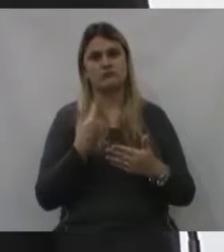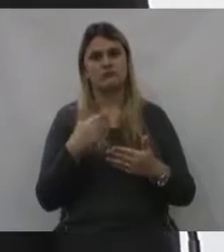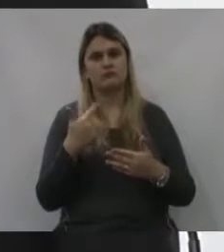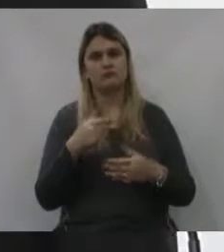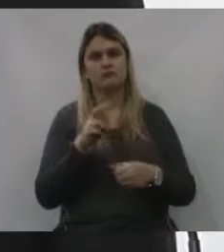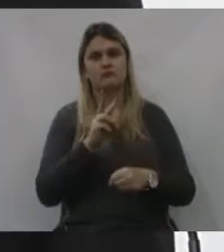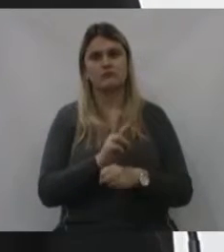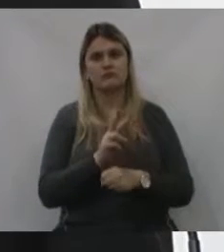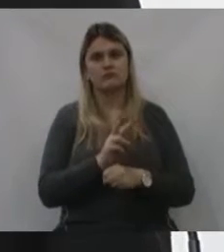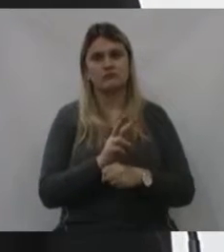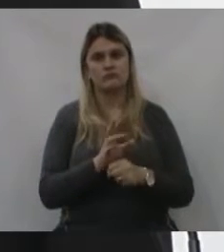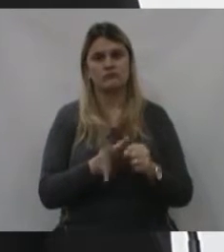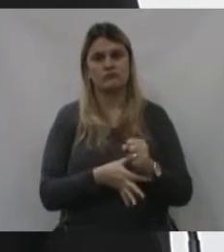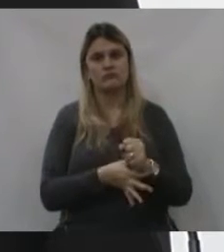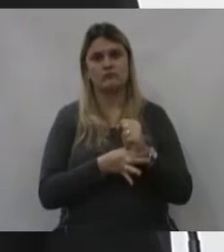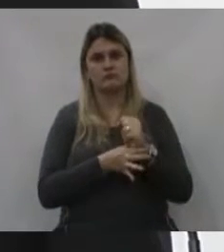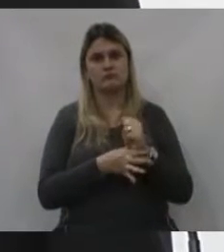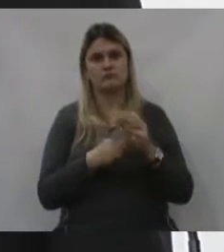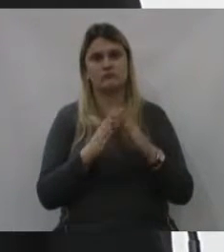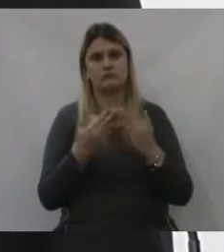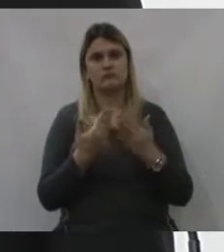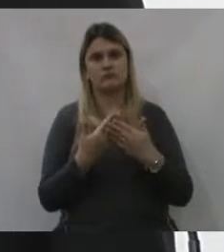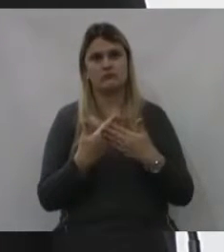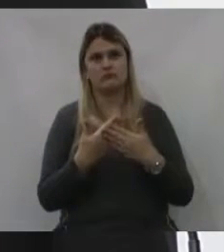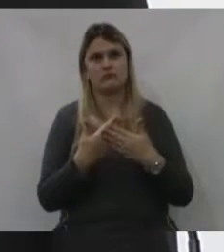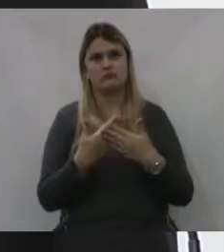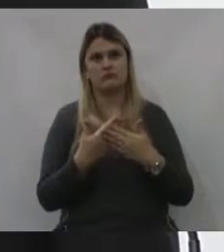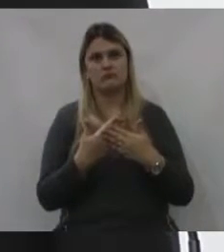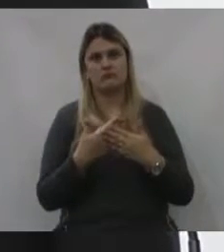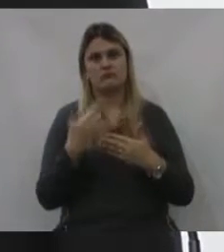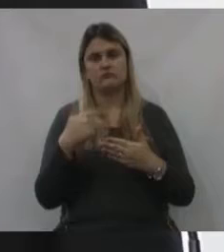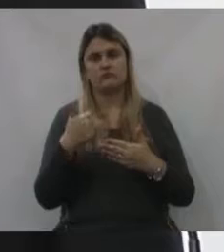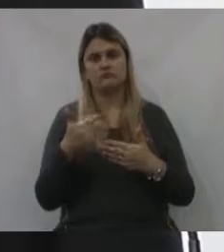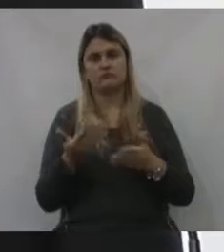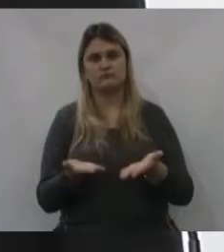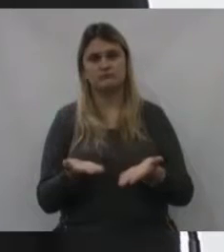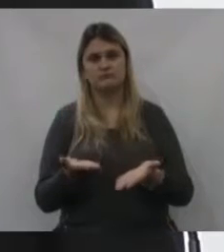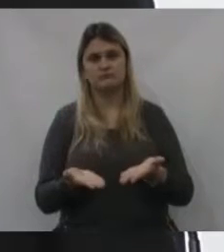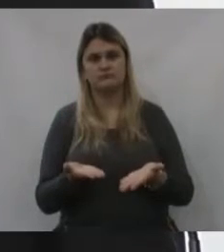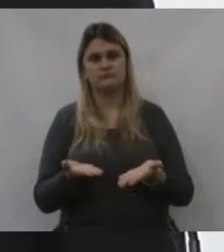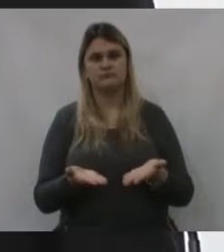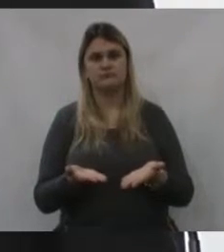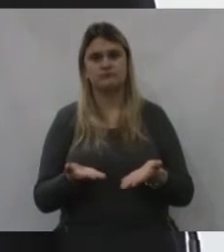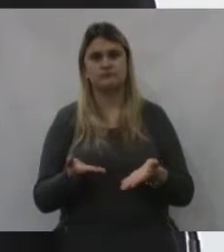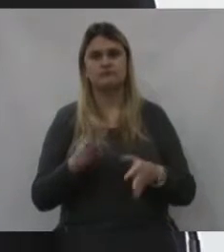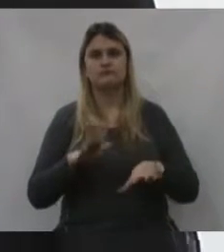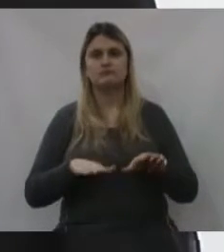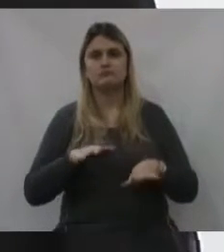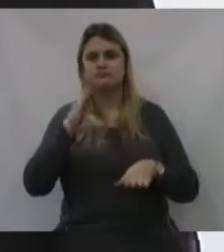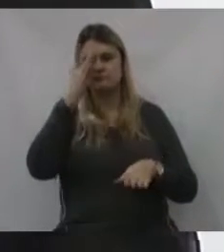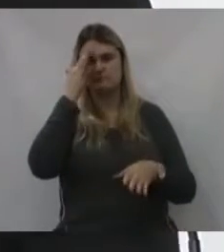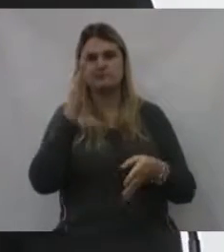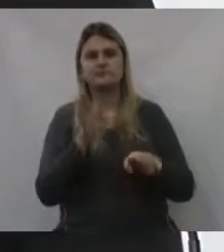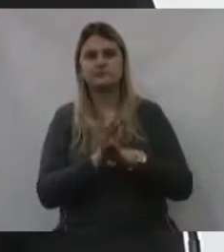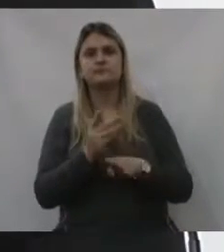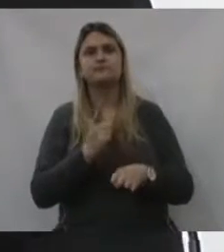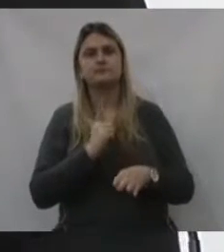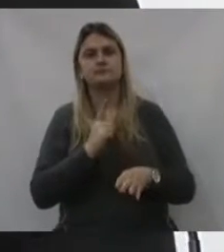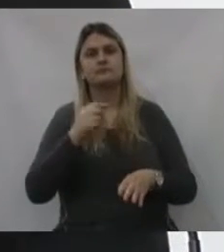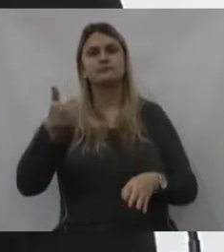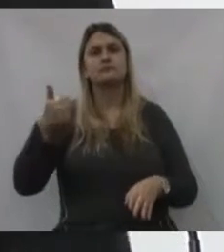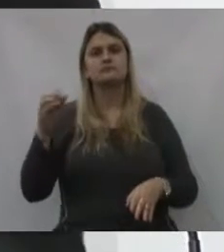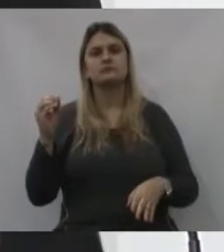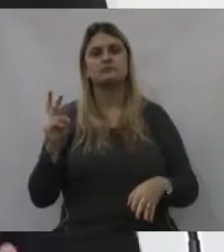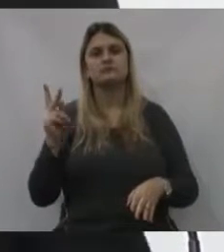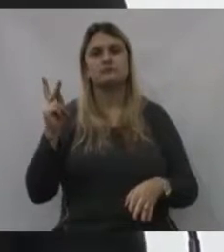nós não temos o controle lá na escola. Não tem nem sequer uma balança, e aí o pessoal chega lá e diz,